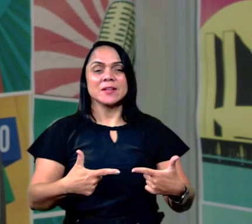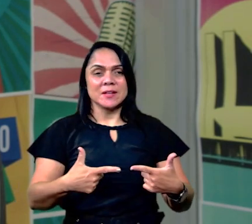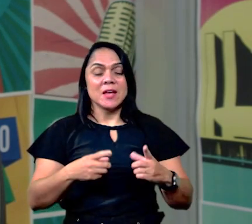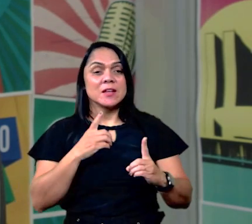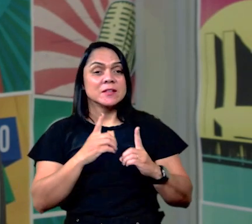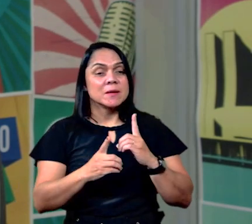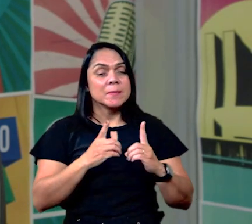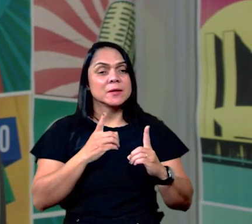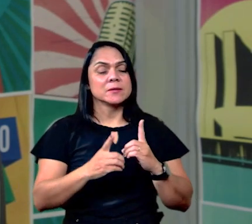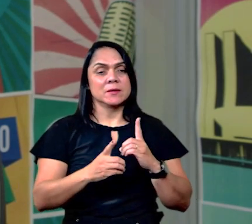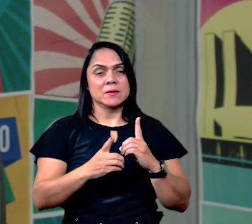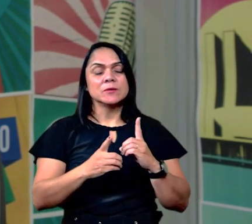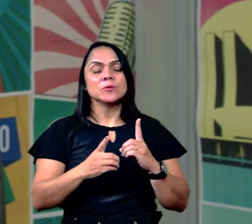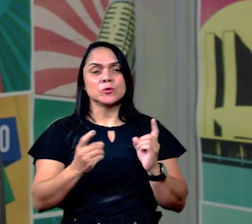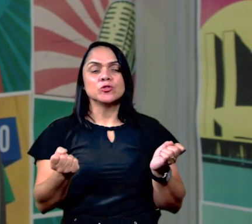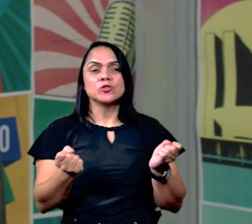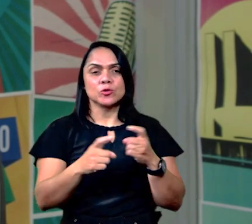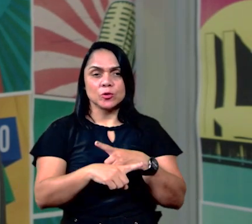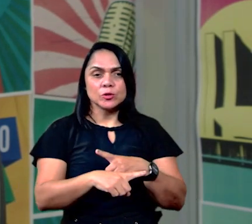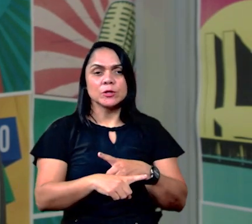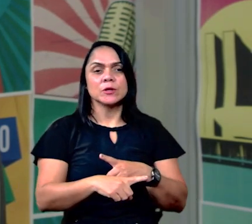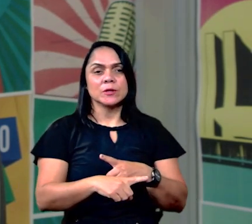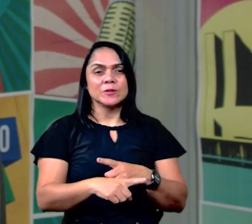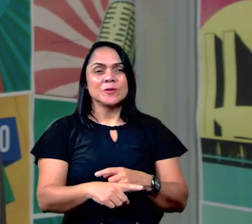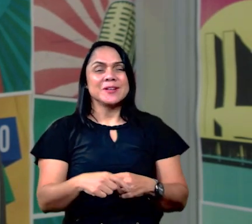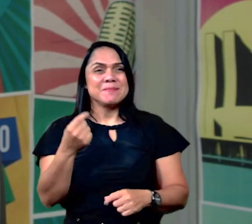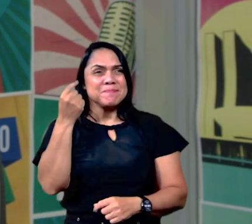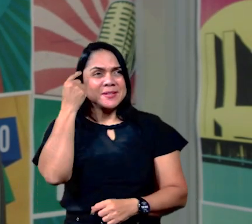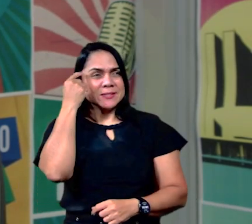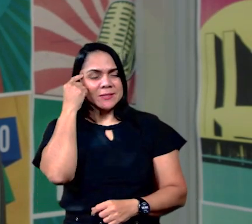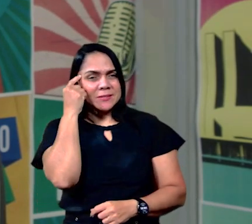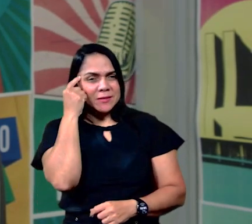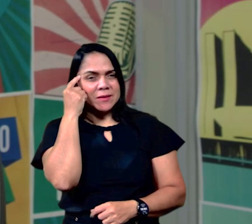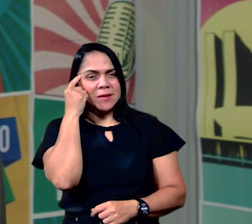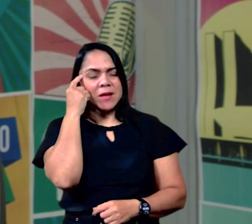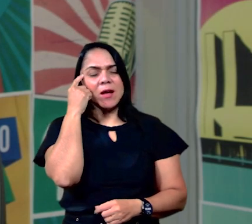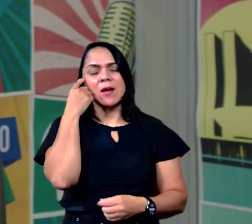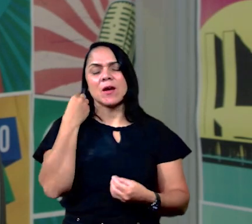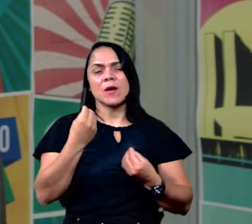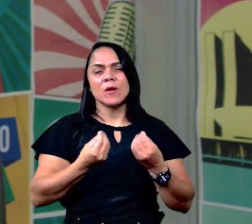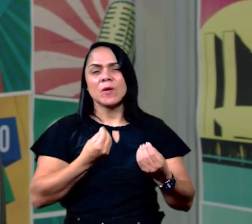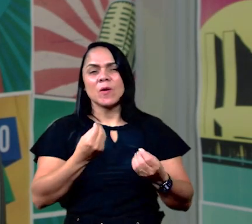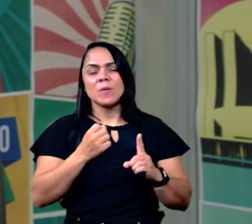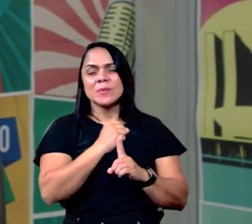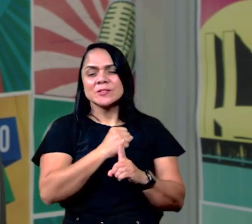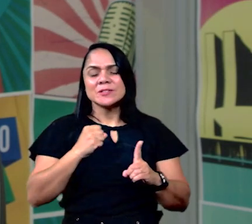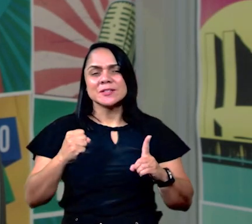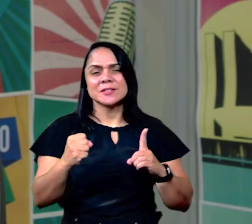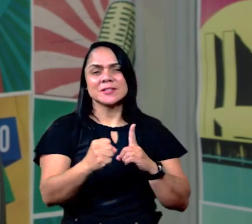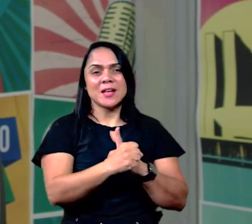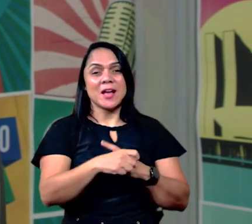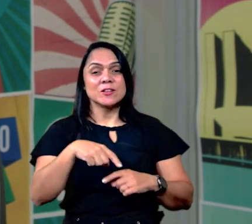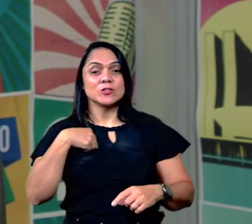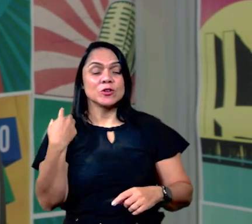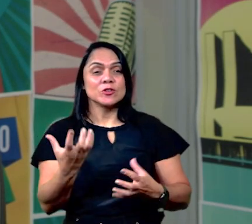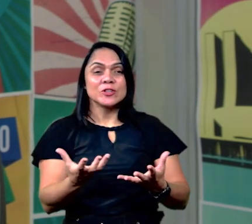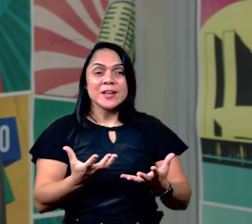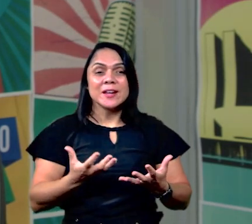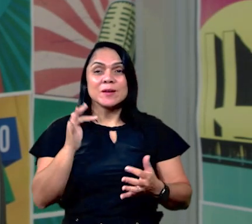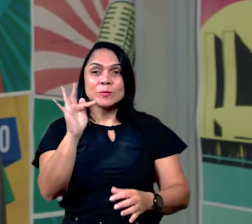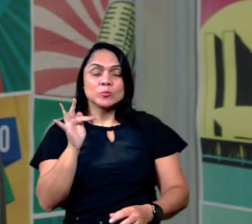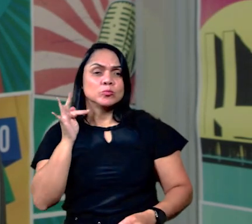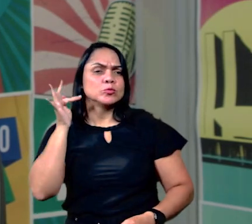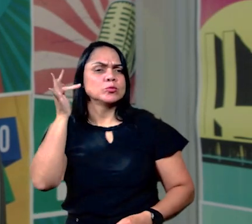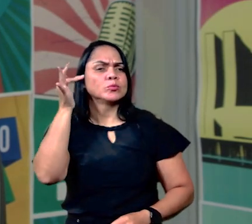mas enfrentando, debatendo, para que a gente possa pensar de fato que sociedade a gente quer, né, que sociedade brasileira a gente